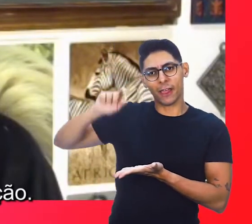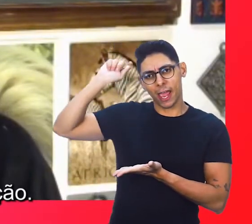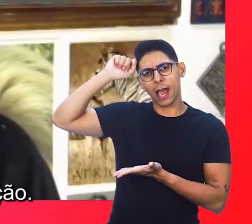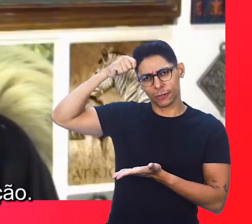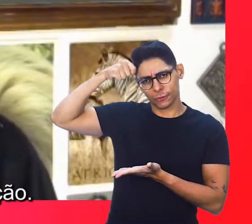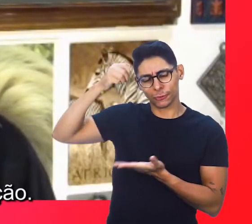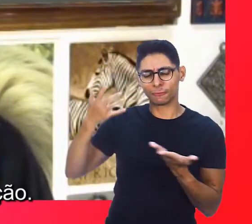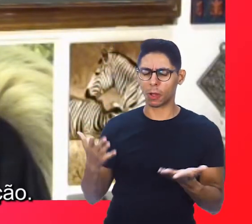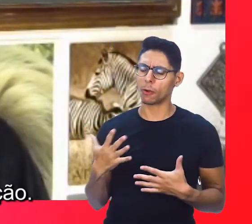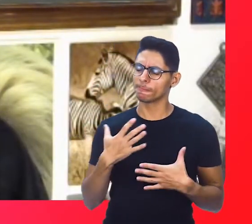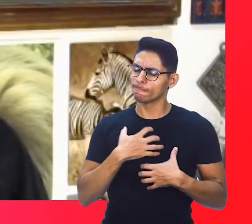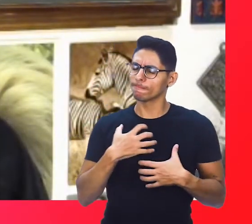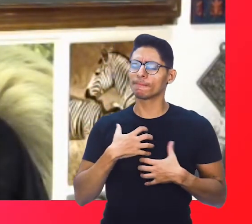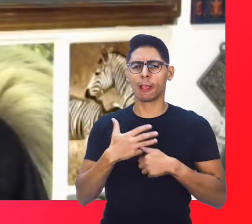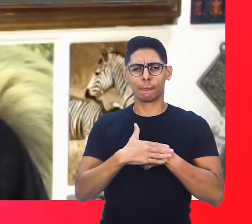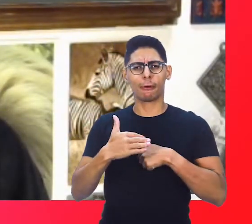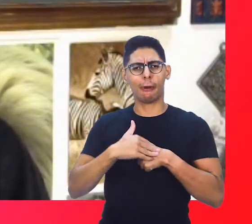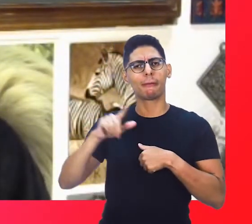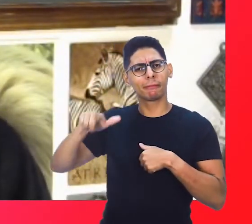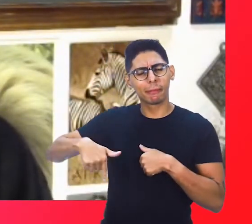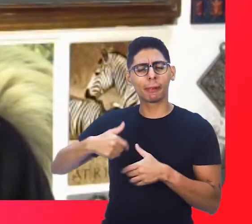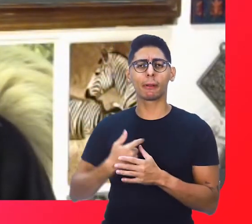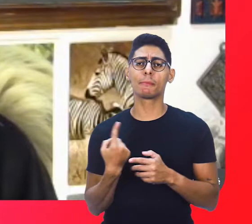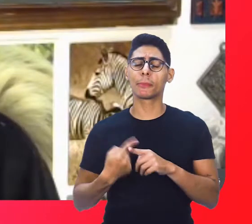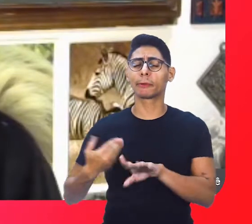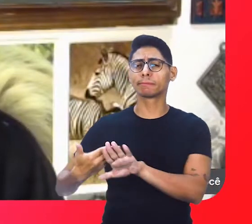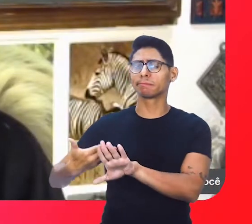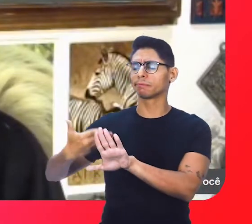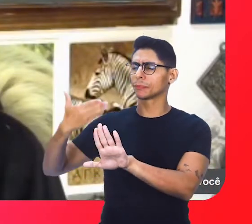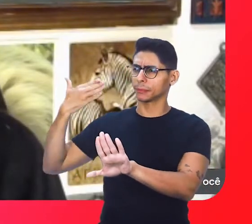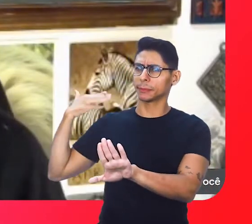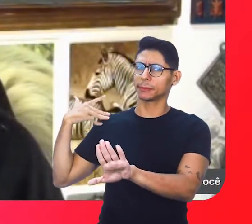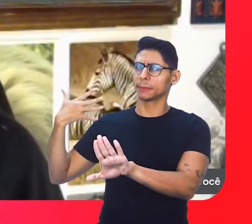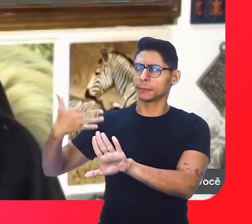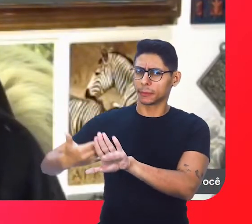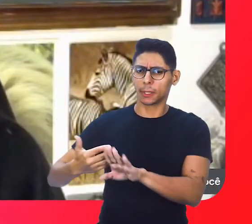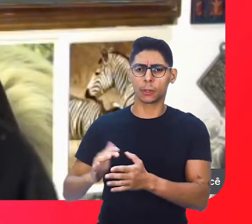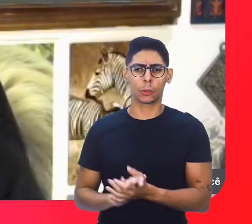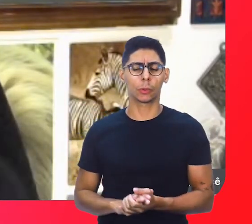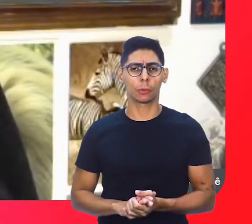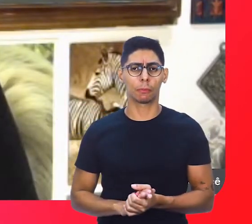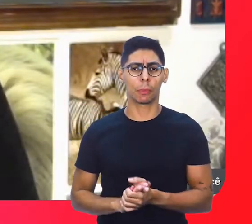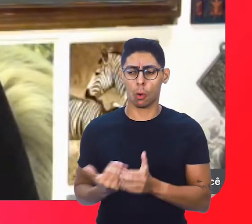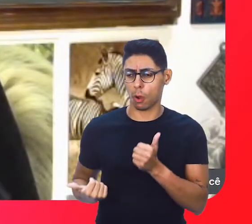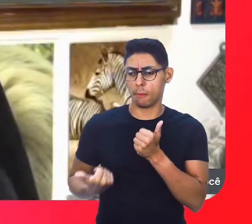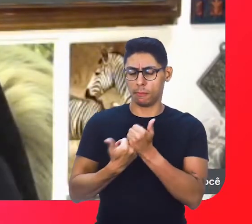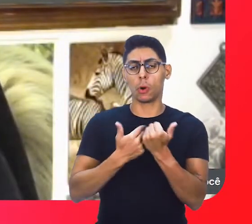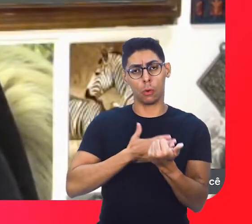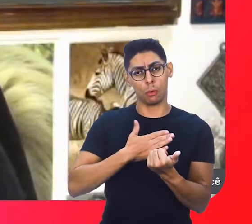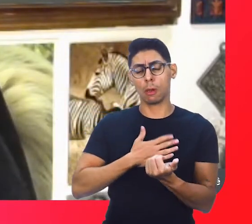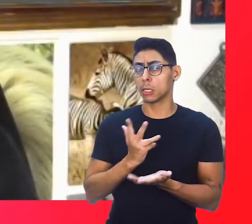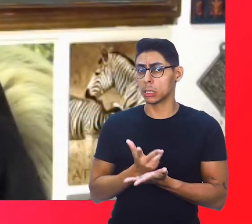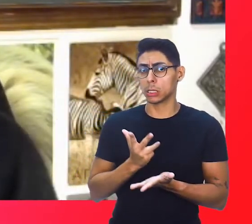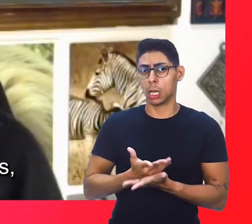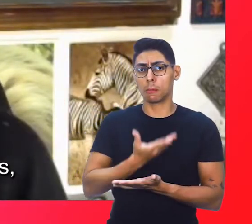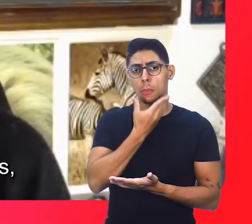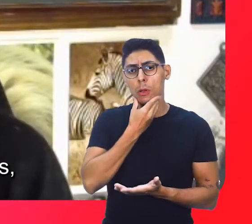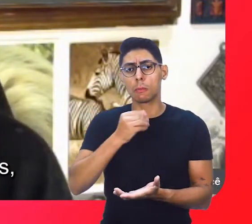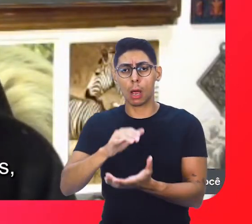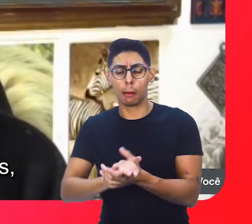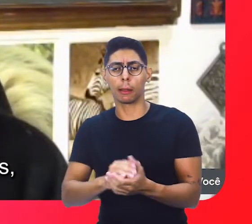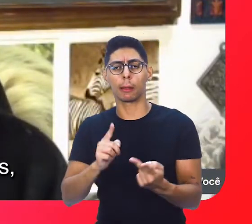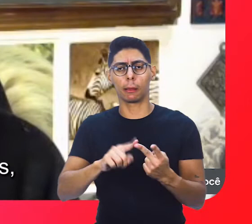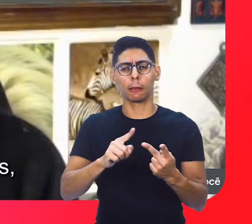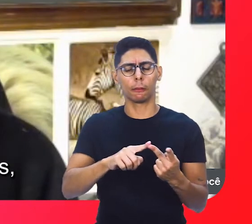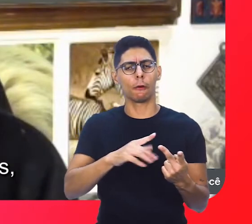um grande carinho, uma grande admiração, porque naquele tempo, meu grande apoio foi meu marido, minha família, meus filhos, minha mãe,